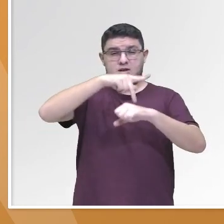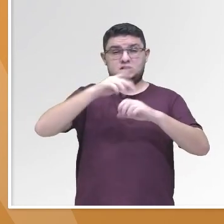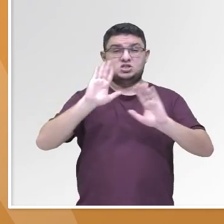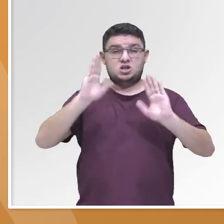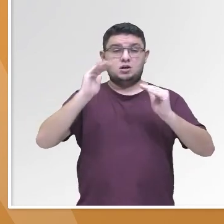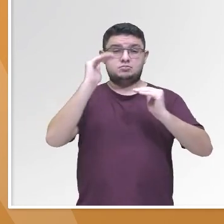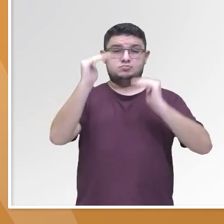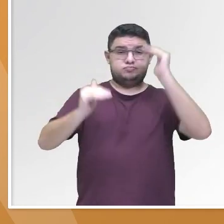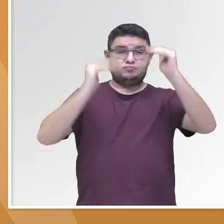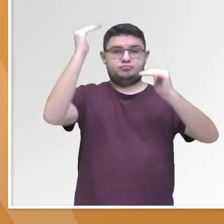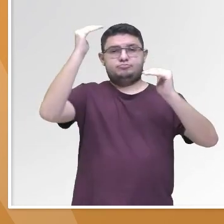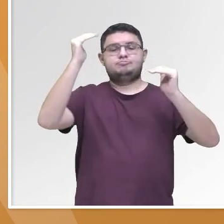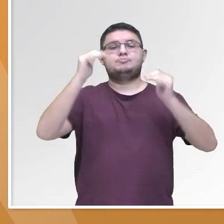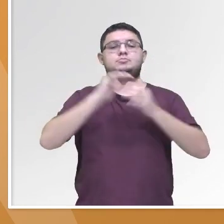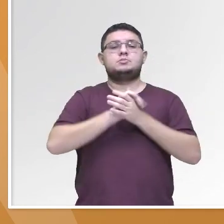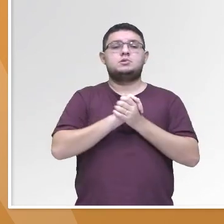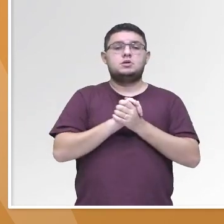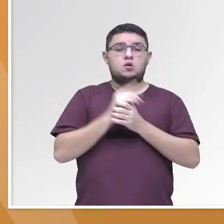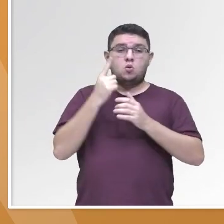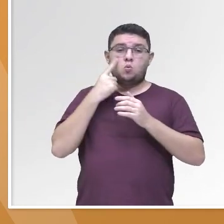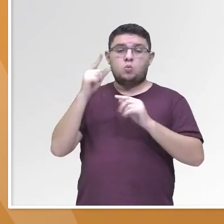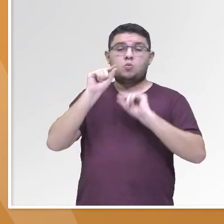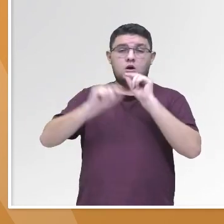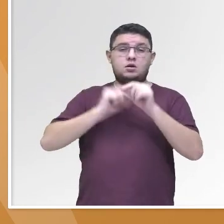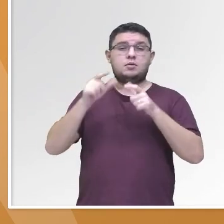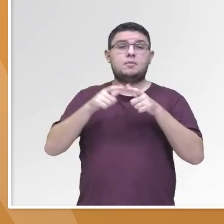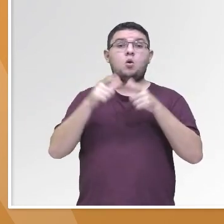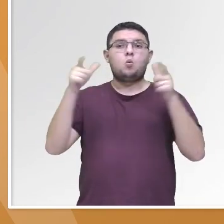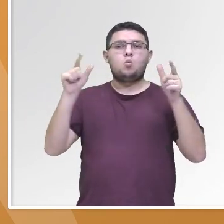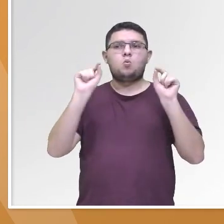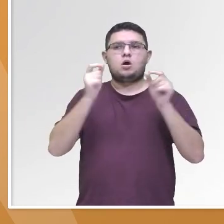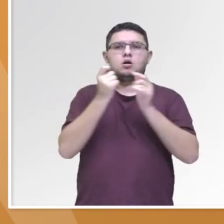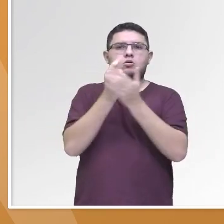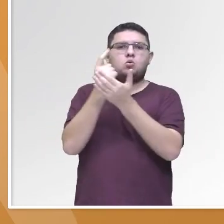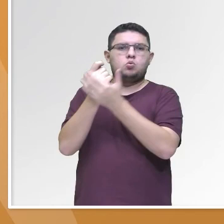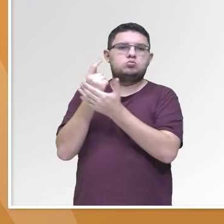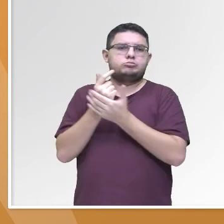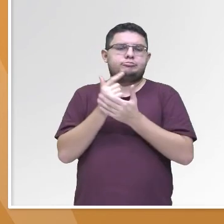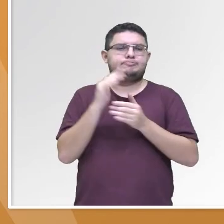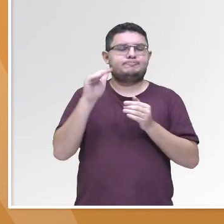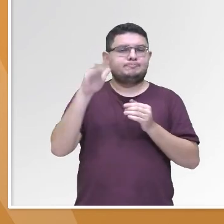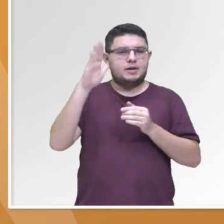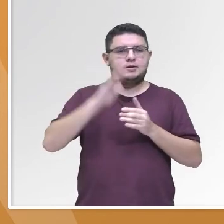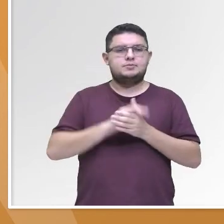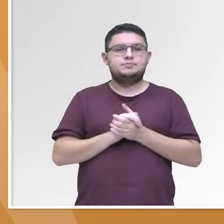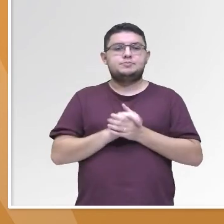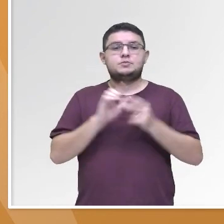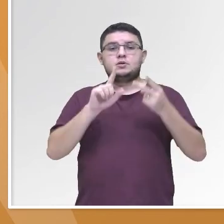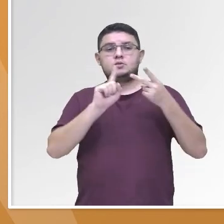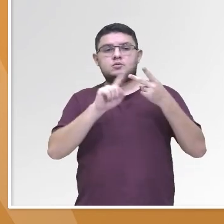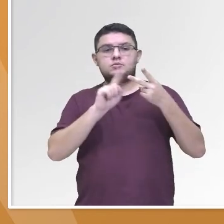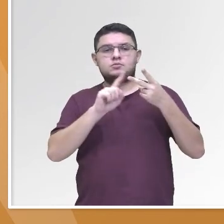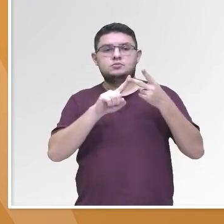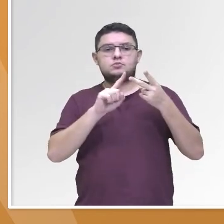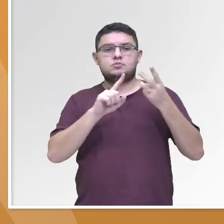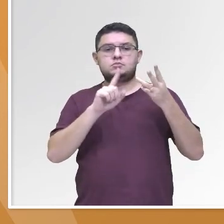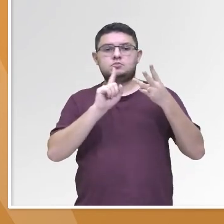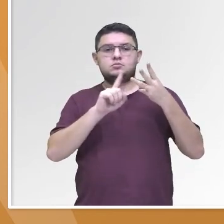pode falar sobre esse alto padrão de consumo que a população acaba tendo, né? Aí o terceiro R, que é